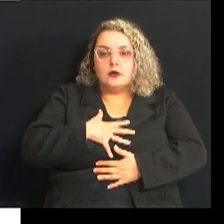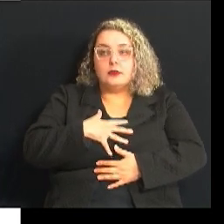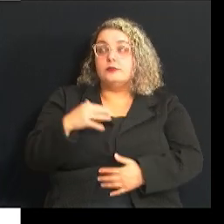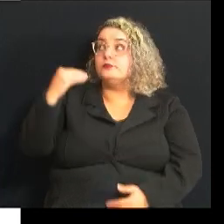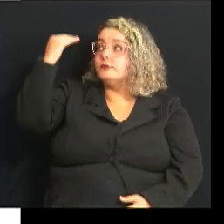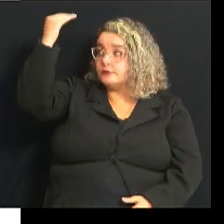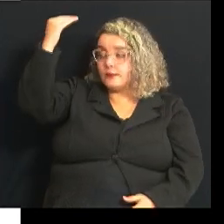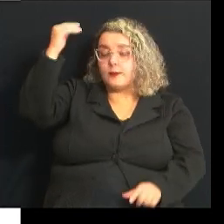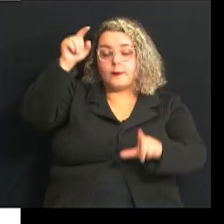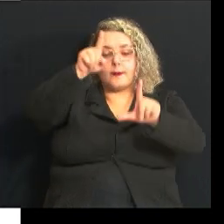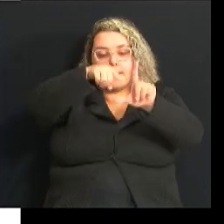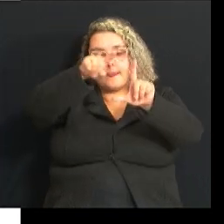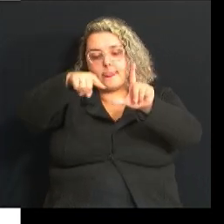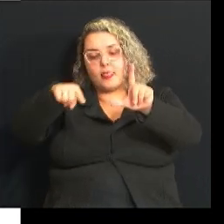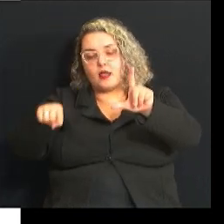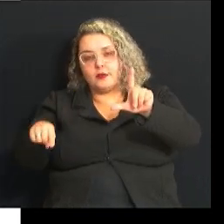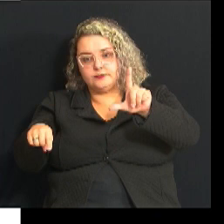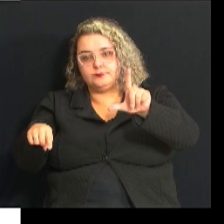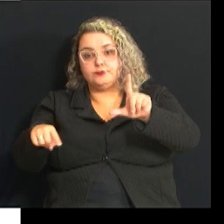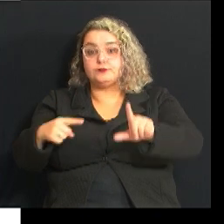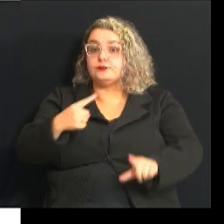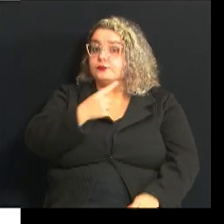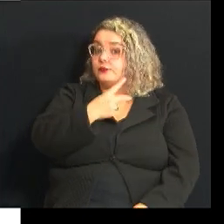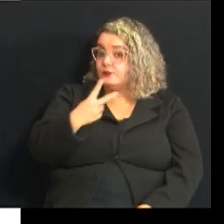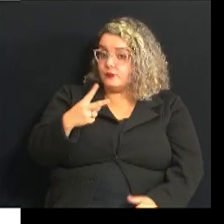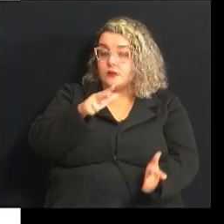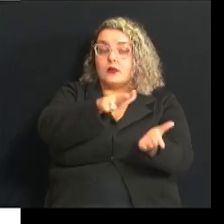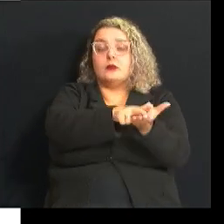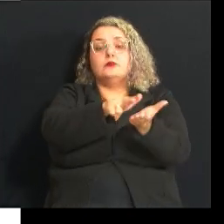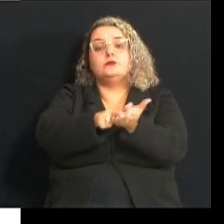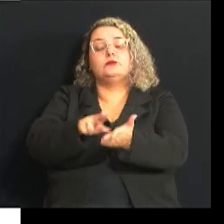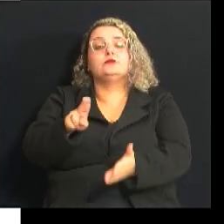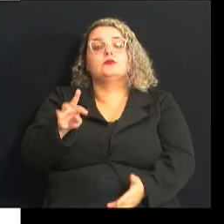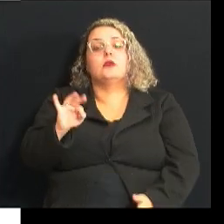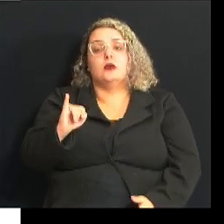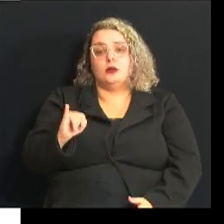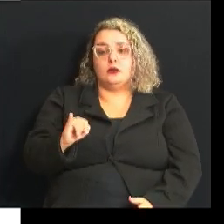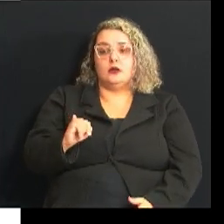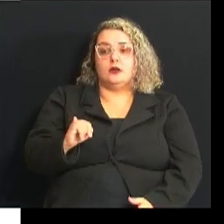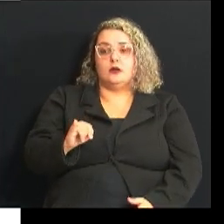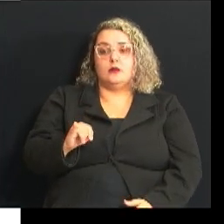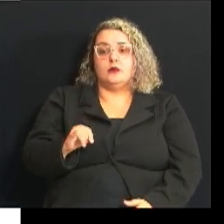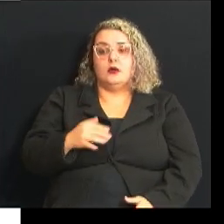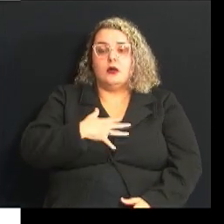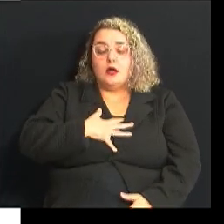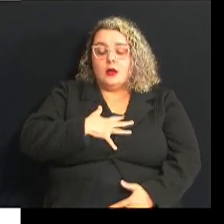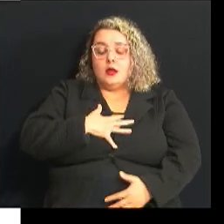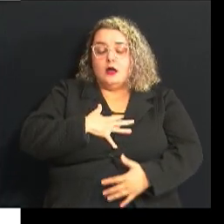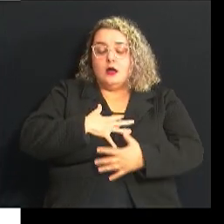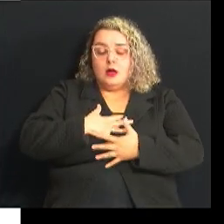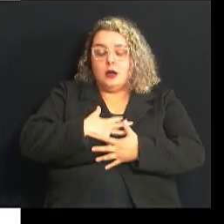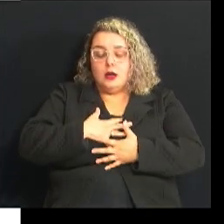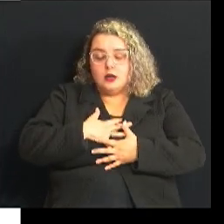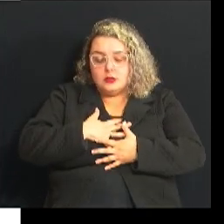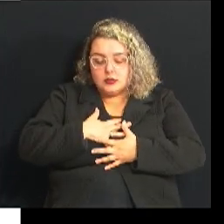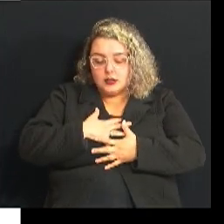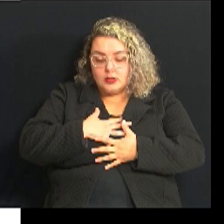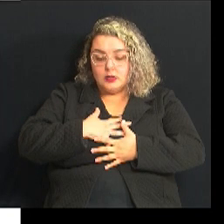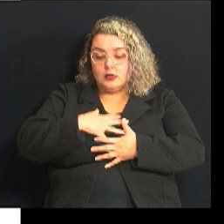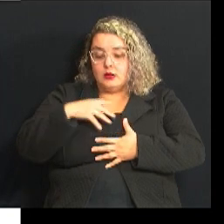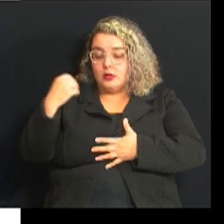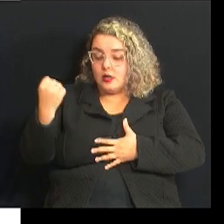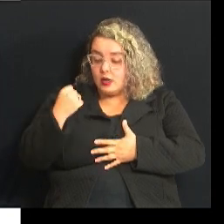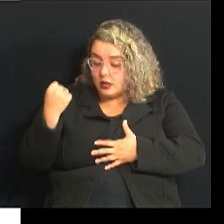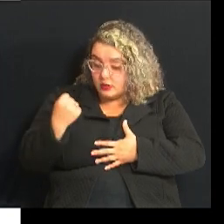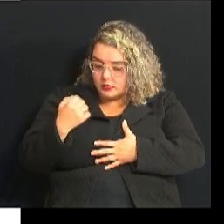olha, apenas 12 adultos em leitos de UTI internados por síndrome respiratória aguda grave. A gente